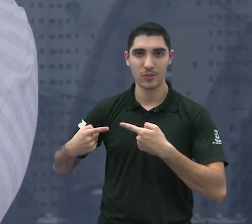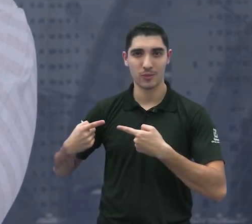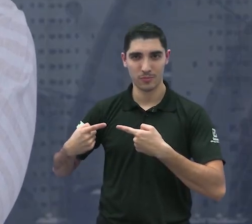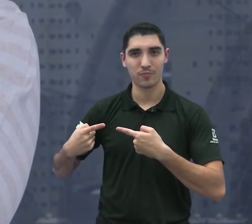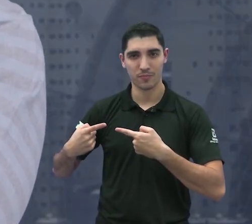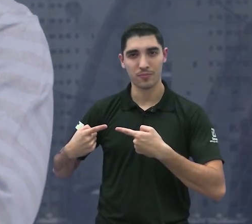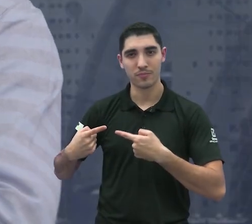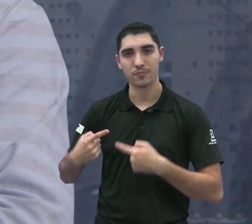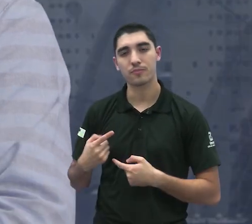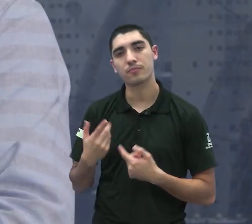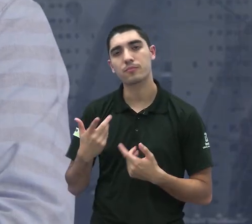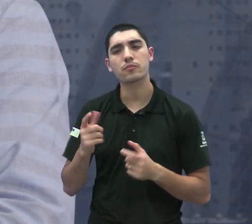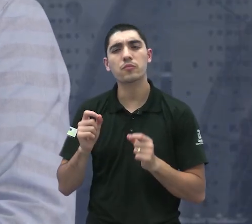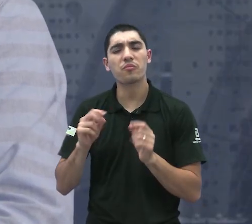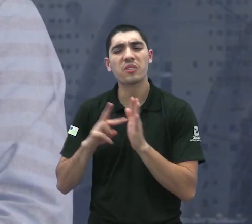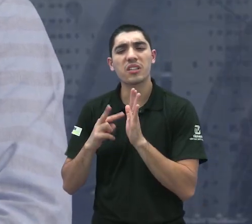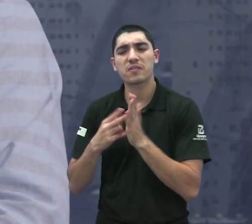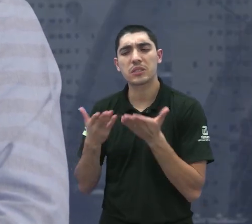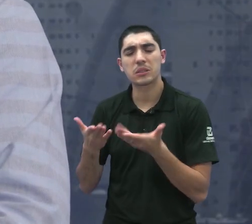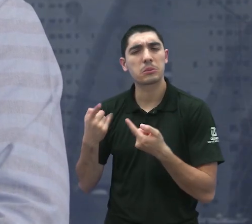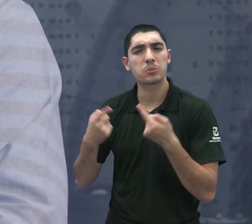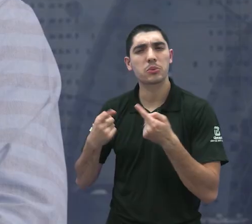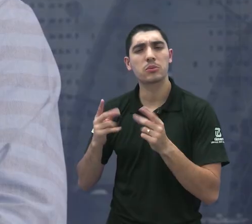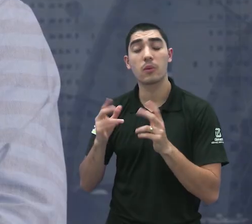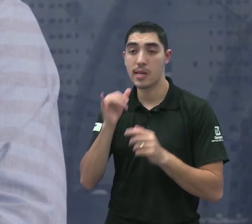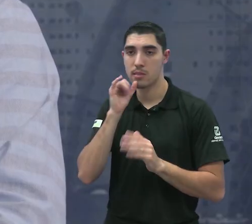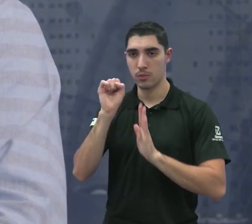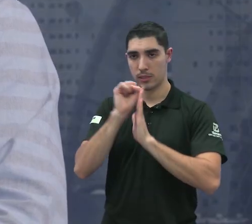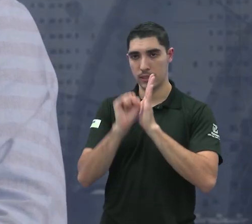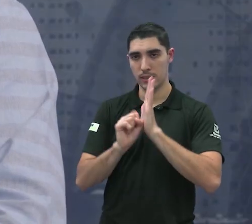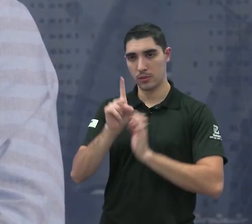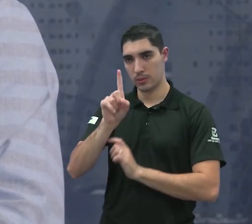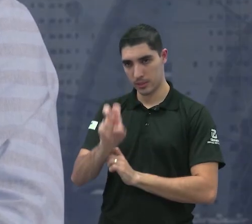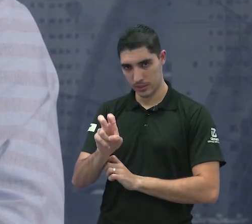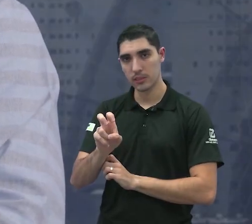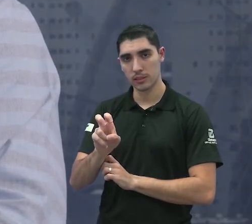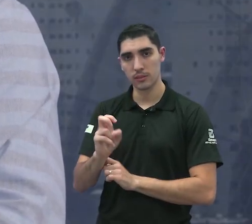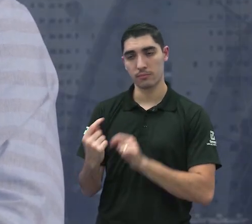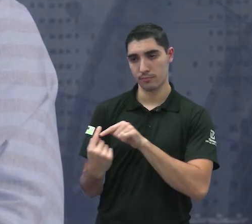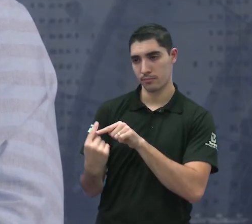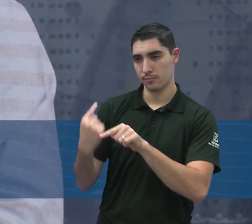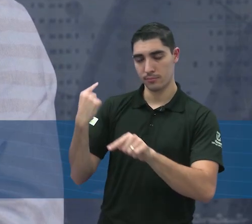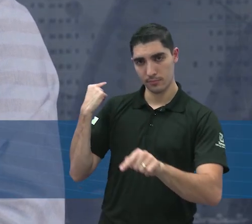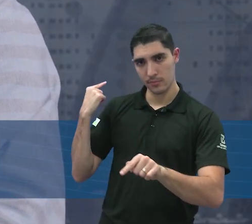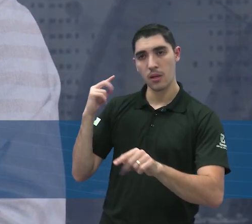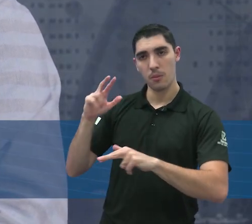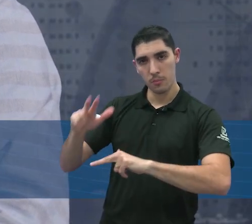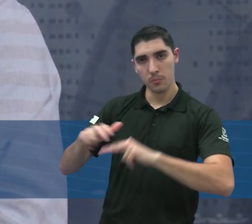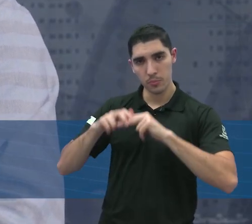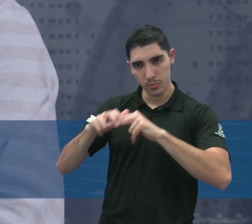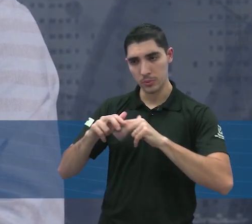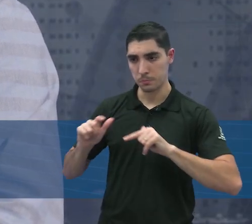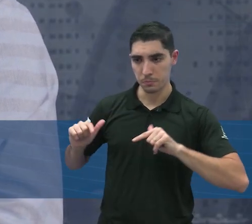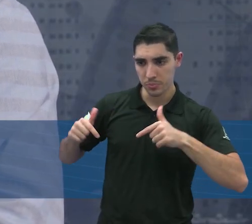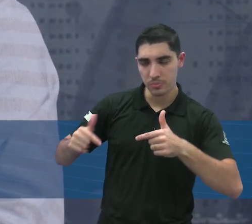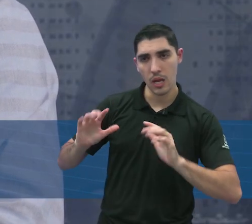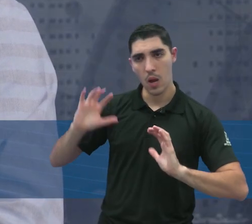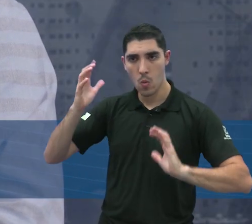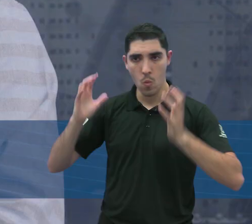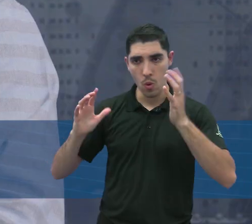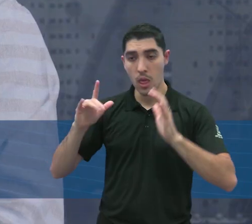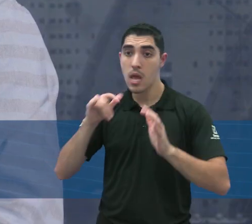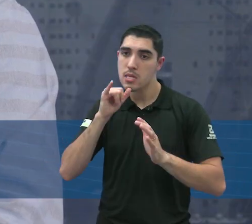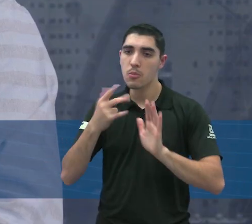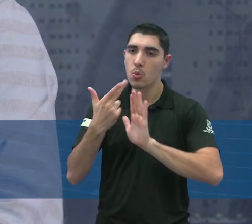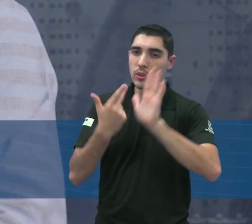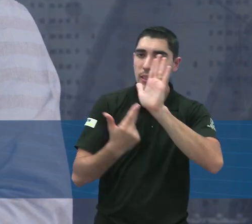pela política. O que eu quero dizer? A partir do século XV, quando a época das chamadas grandes navegações começa a acontecer e o desenho